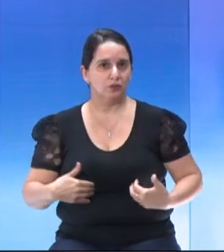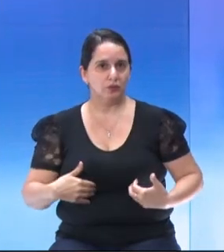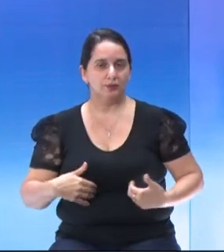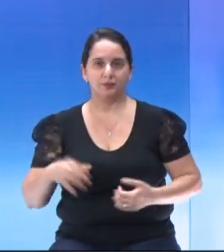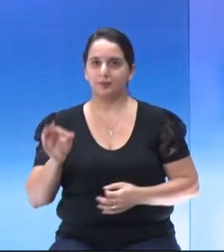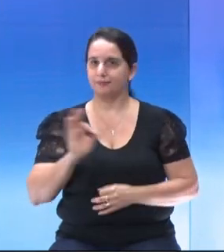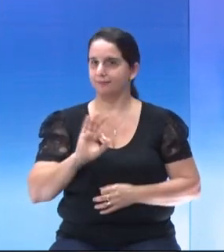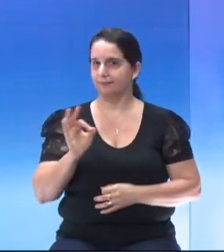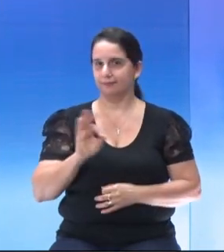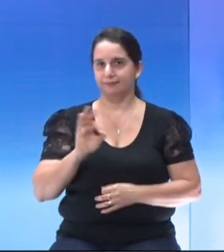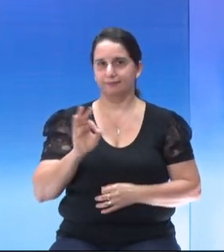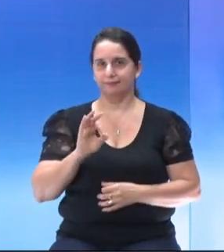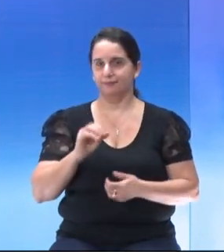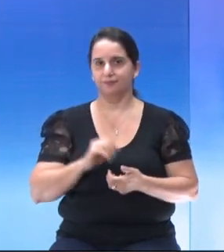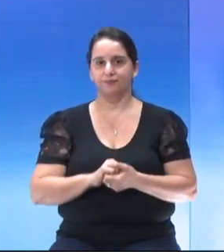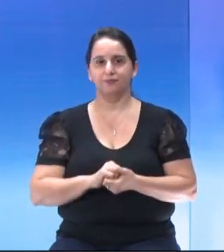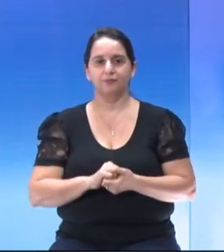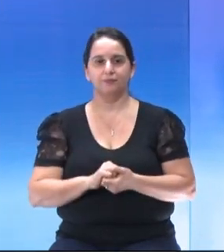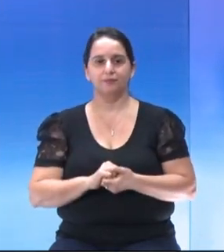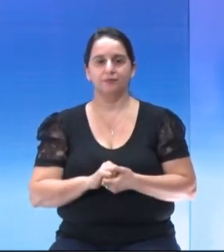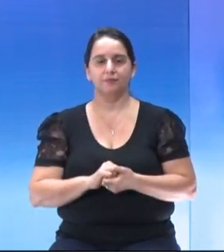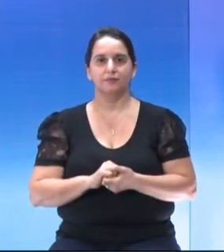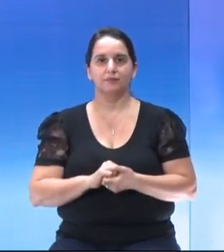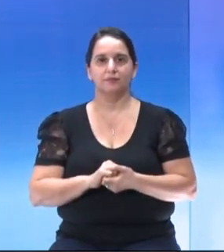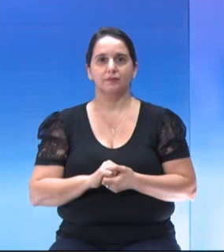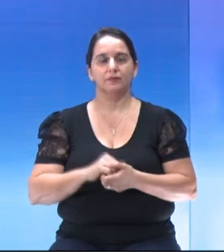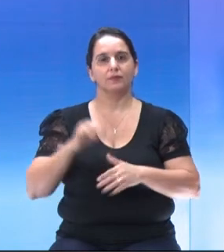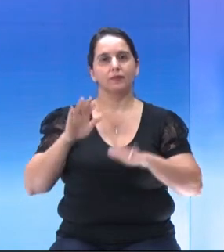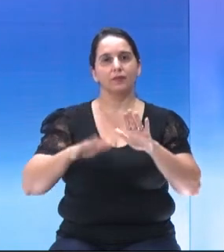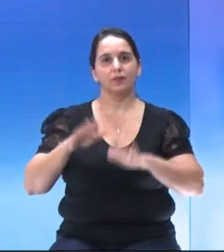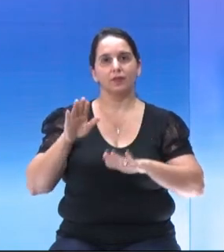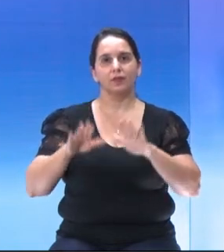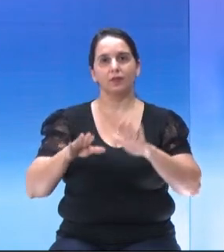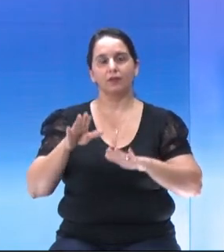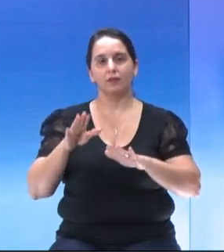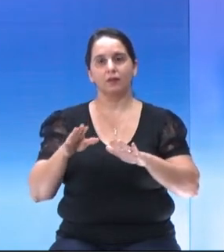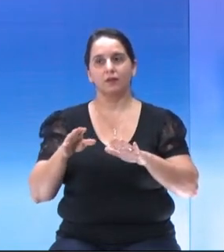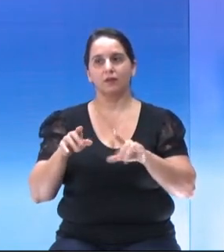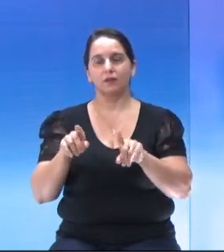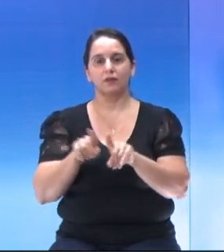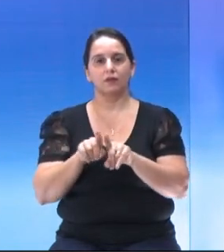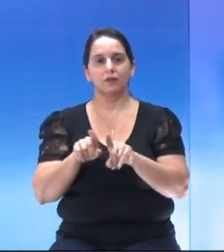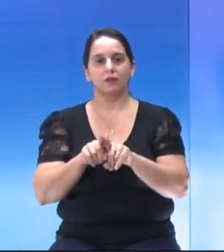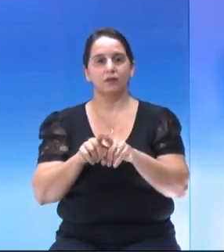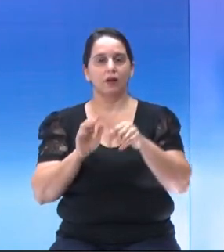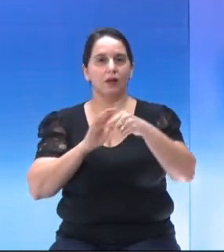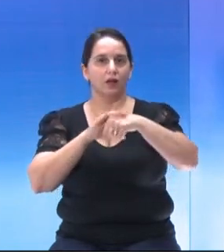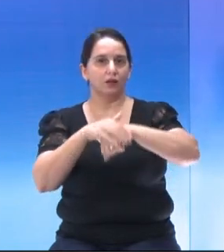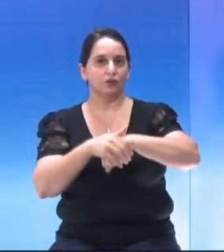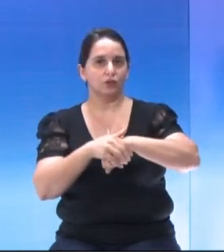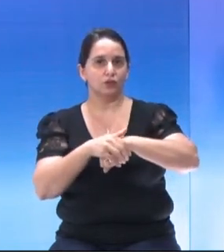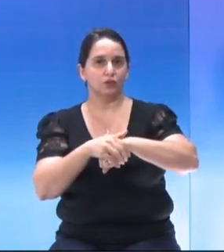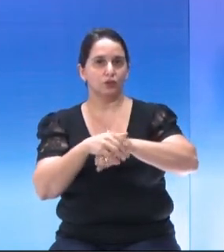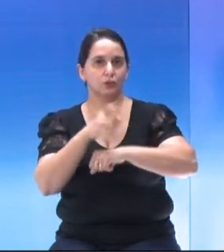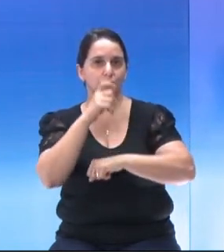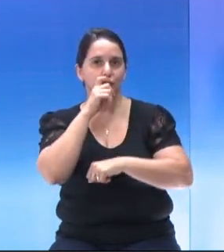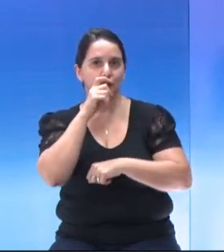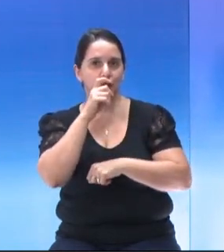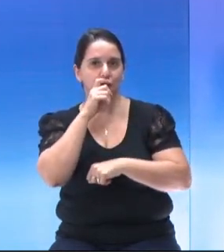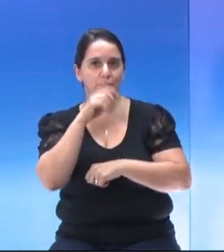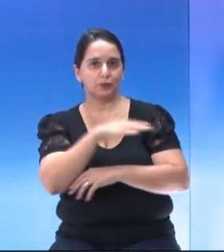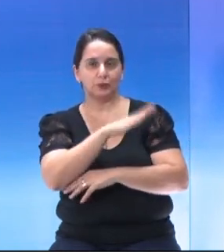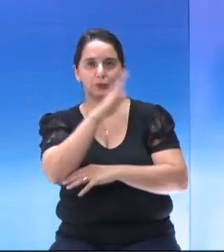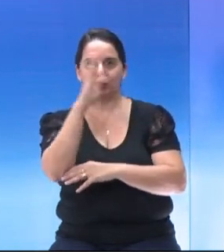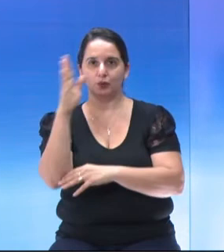seres, controlar a sua temperatura corporal, não, certo? Depende, tanto que você vai ver que à noite está mais